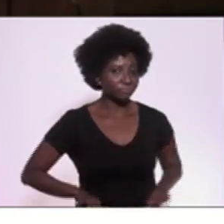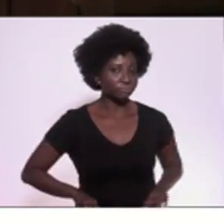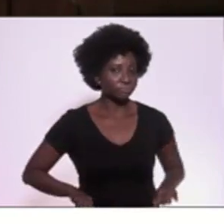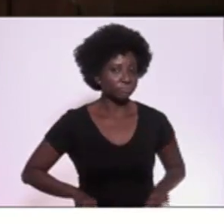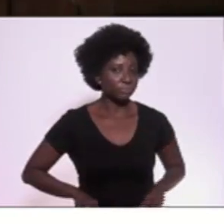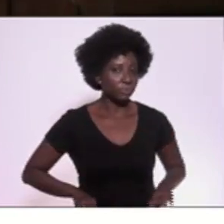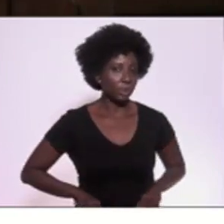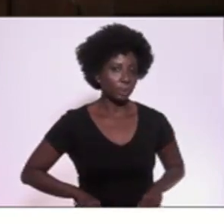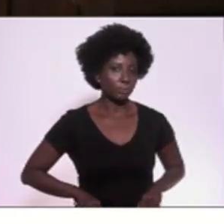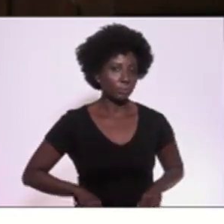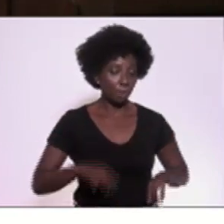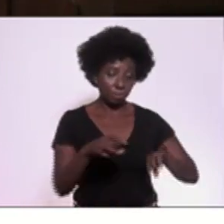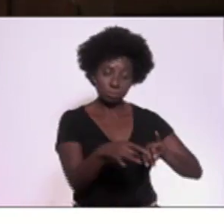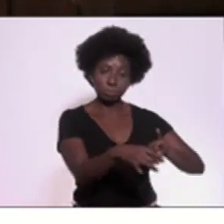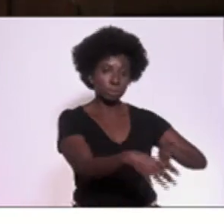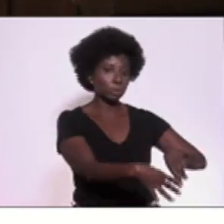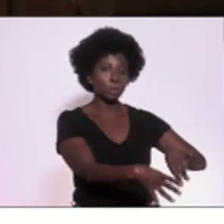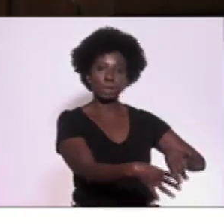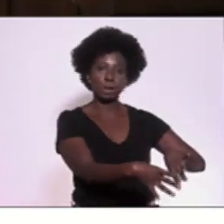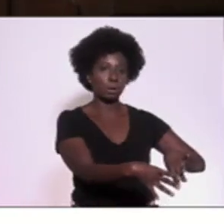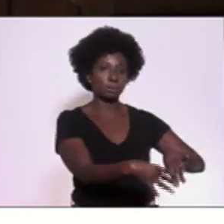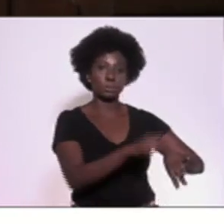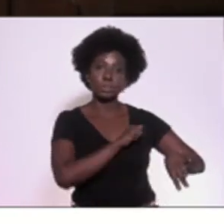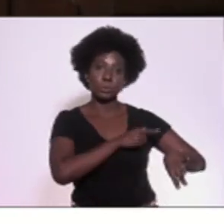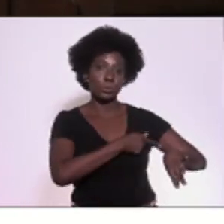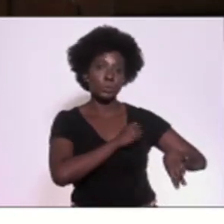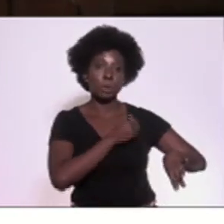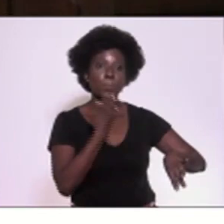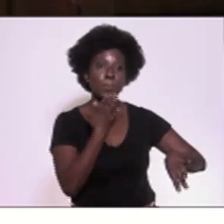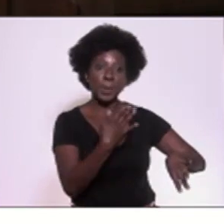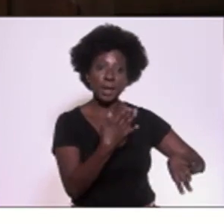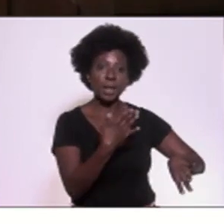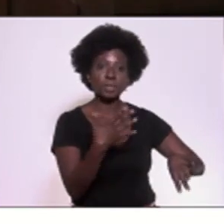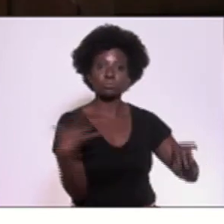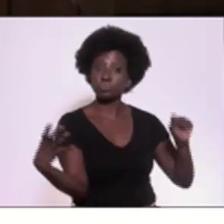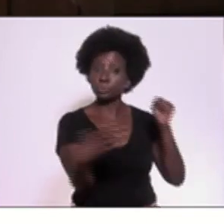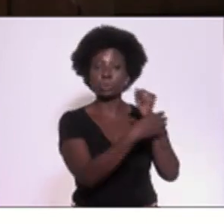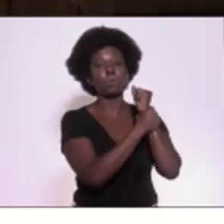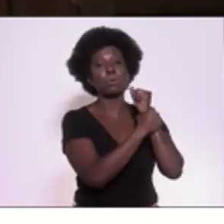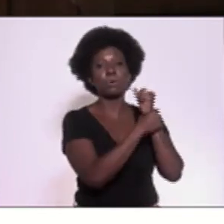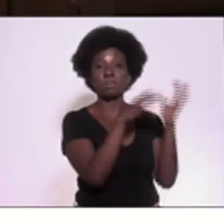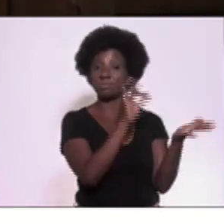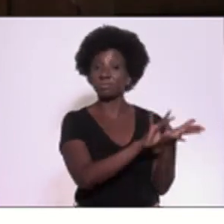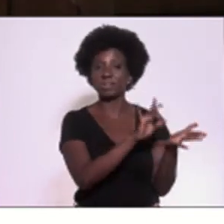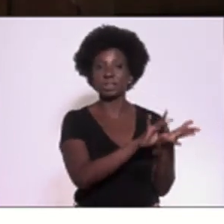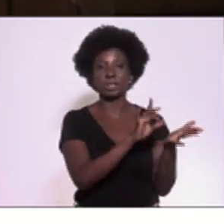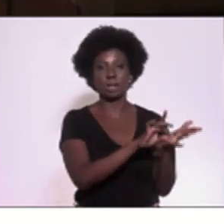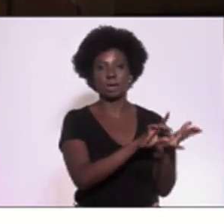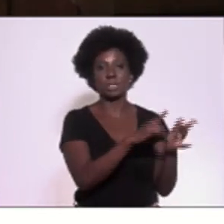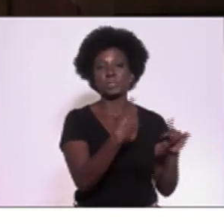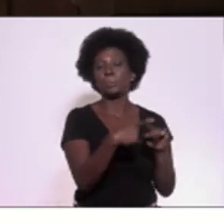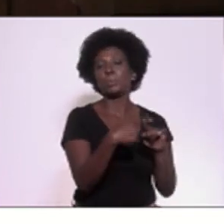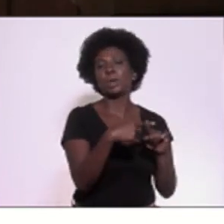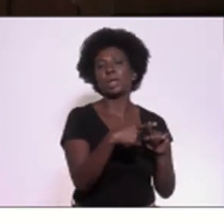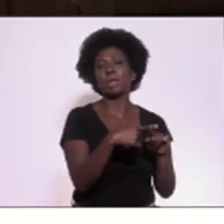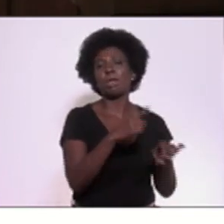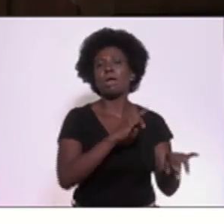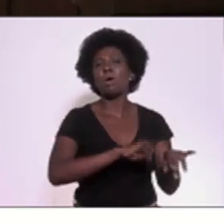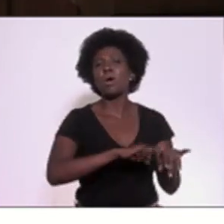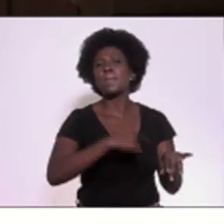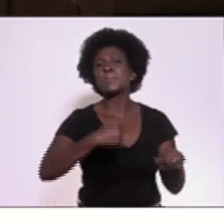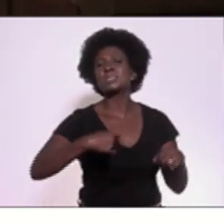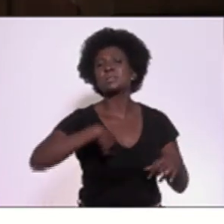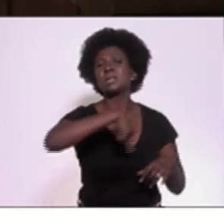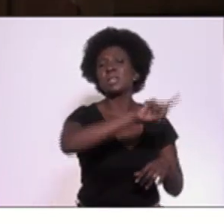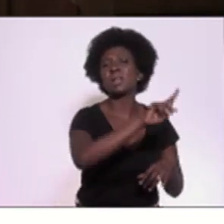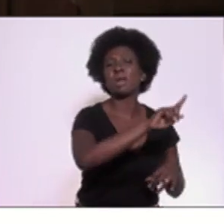acontecendo está abandonado. São Gonçalo pede socorro. São Gonçalo está abandonado e isso é histórico. Na hora de pedir voto,